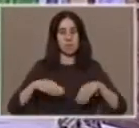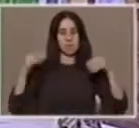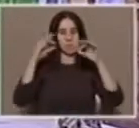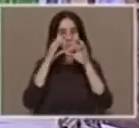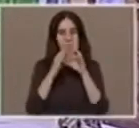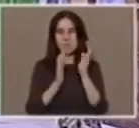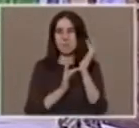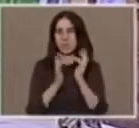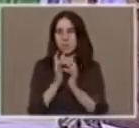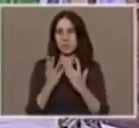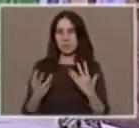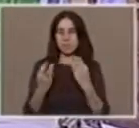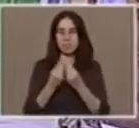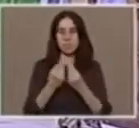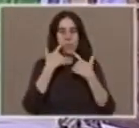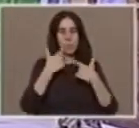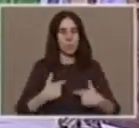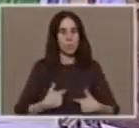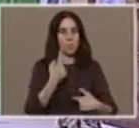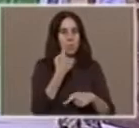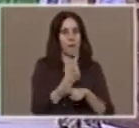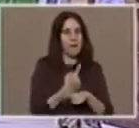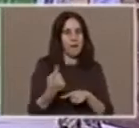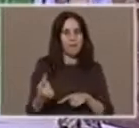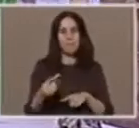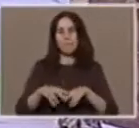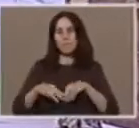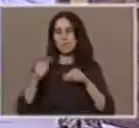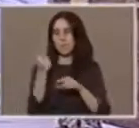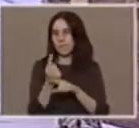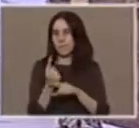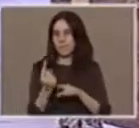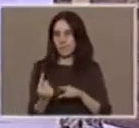em Cristo um só corpo e um só Espírito.